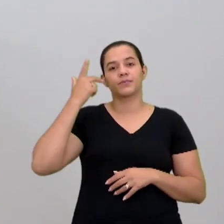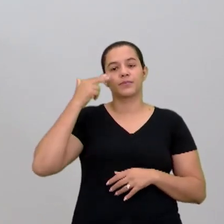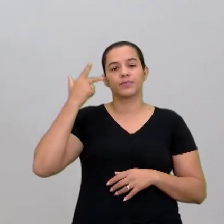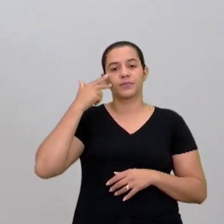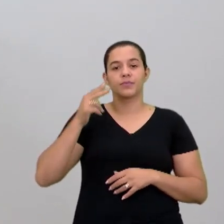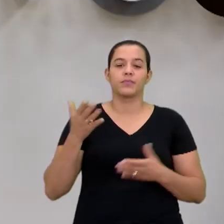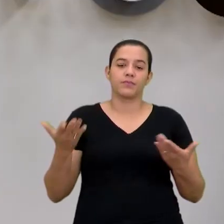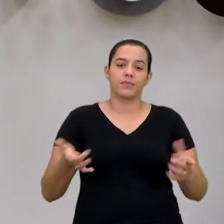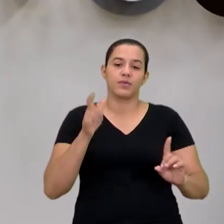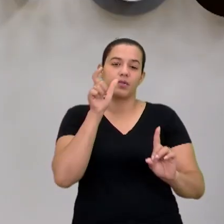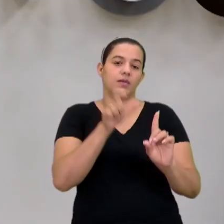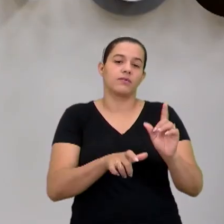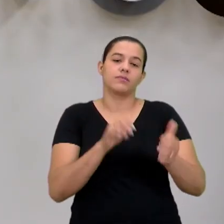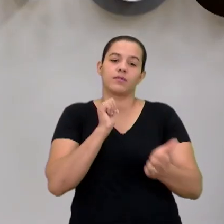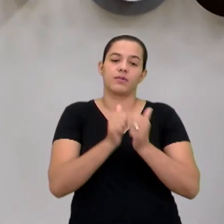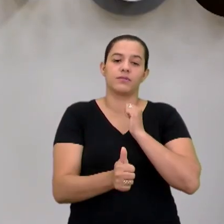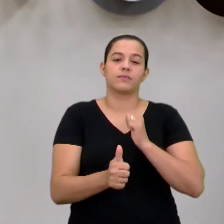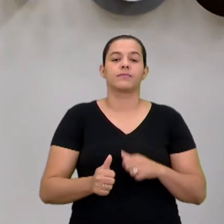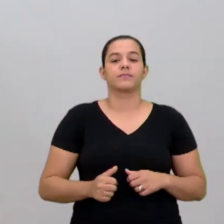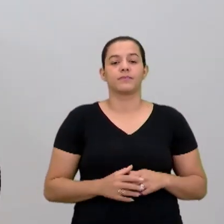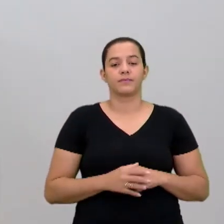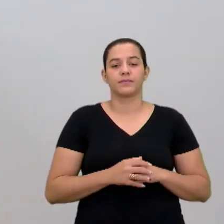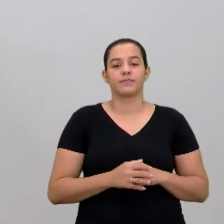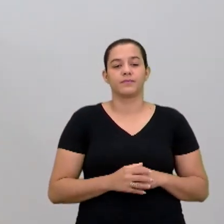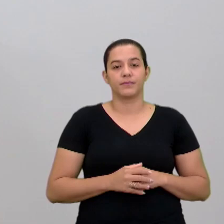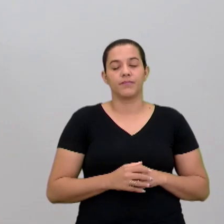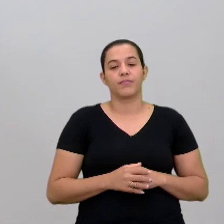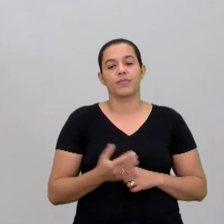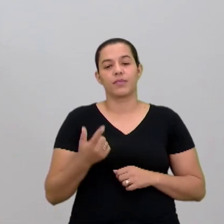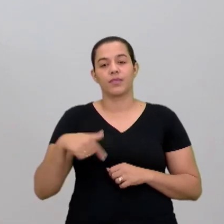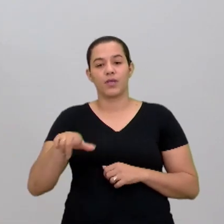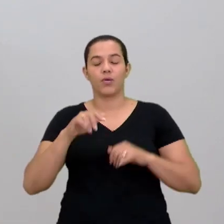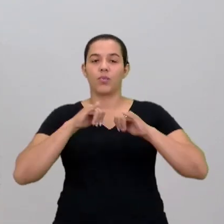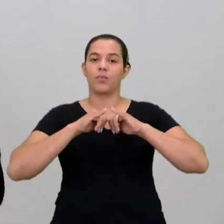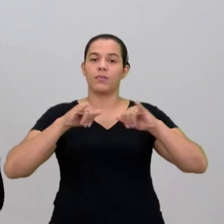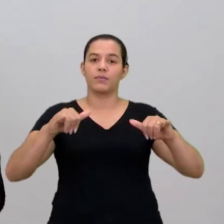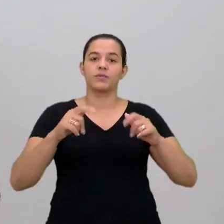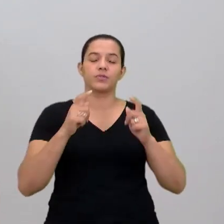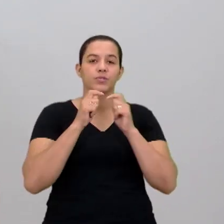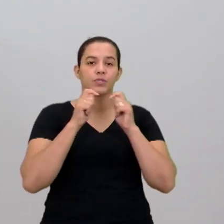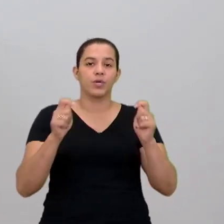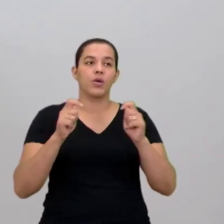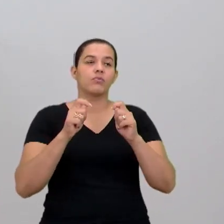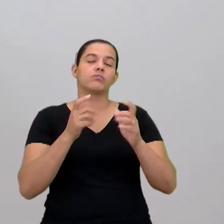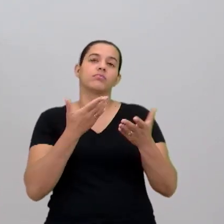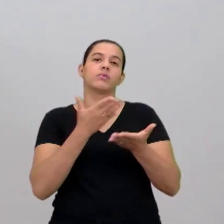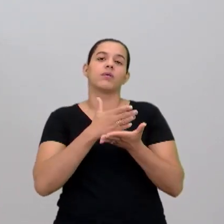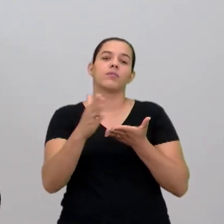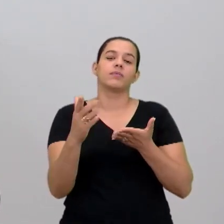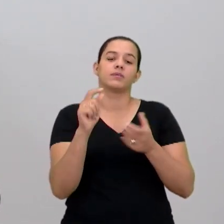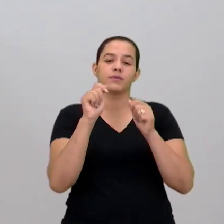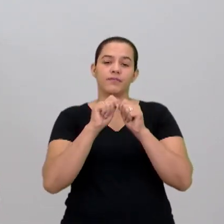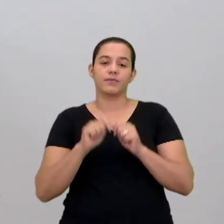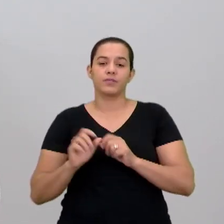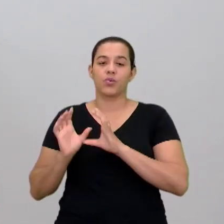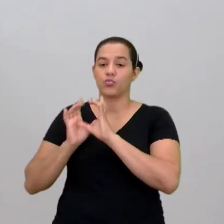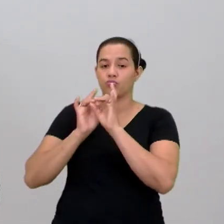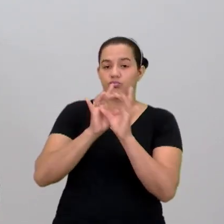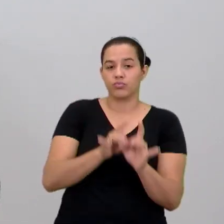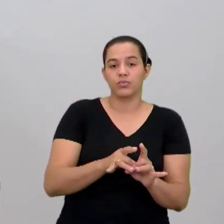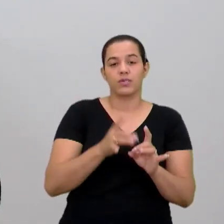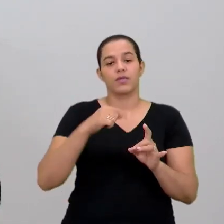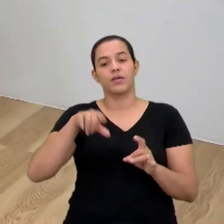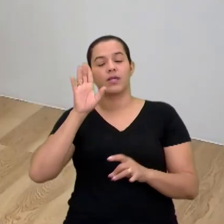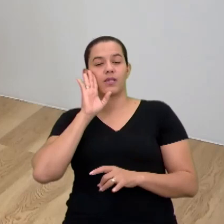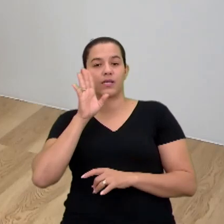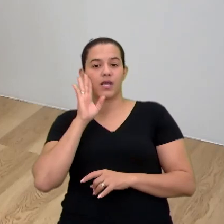né? é atleta. Mas é atleta. É atleta. Então, quando a gente começa, a cobertura midiática começa a fazer isso, como tem sido feito nas últimas Paralimpíadas, que é legal